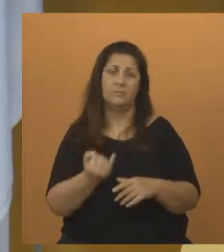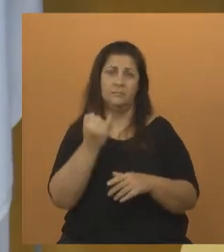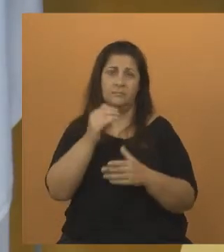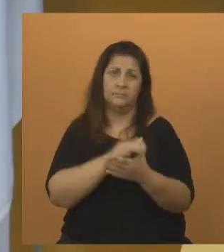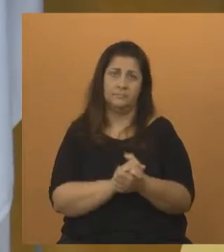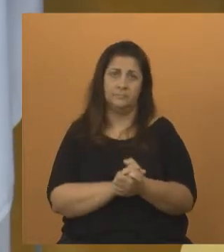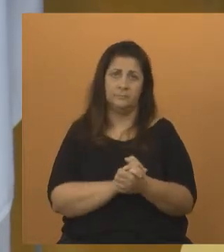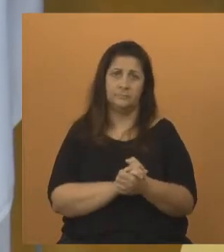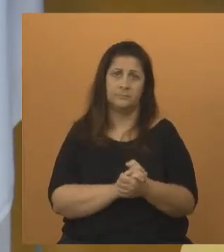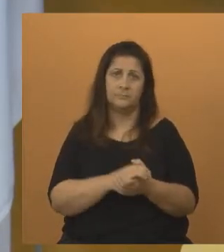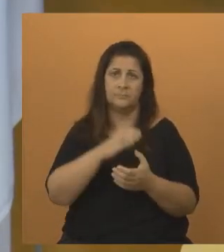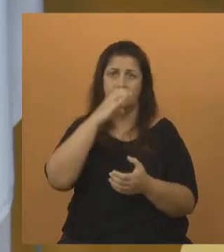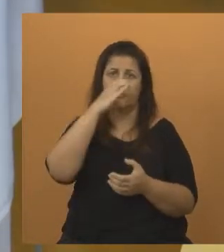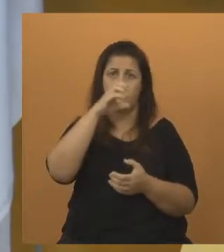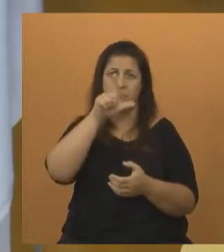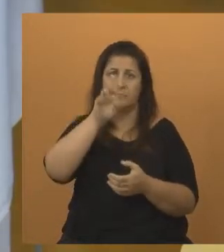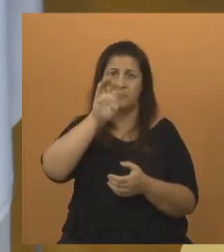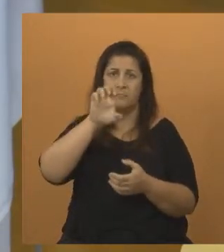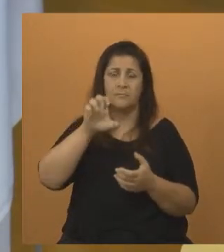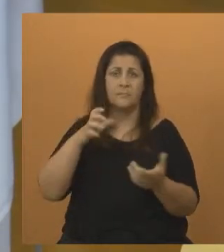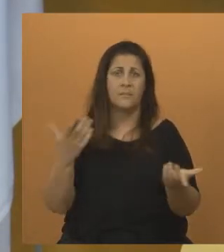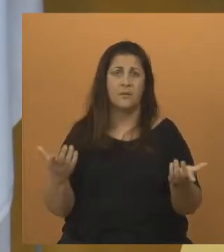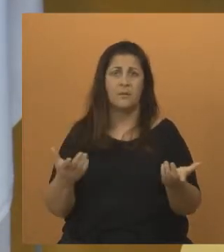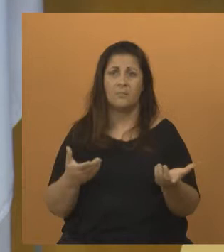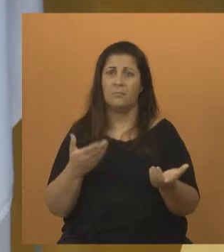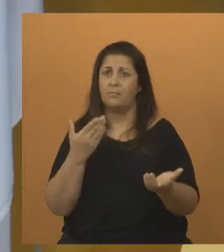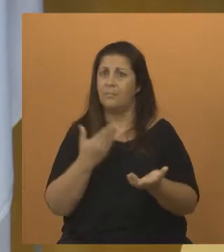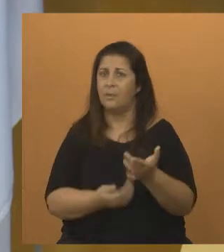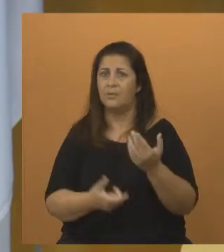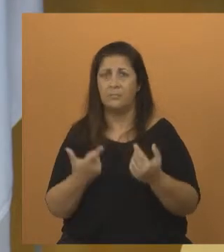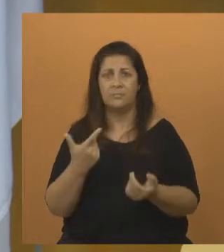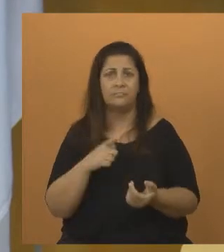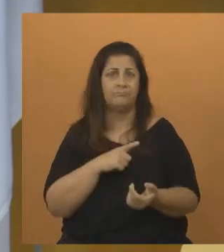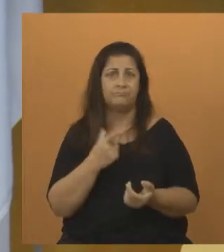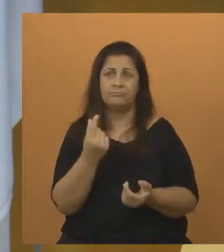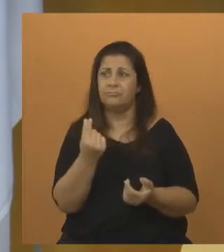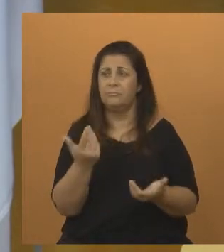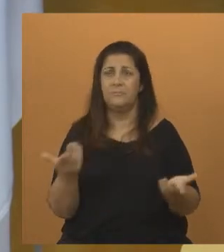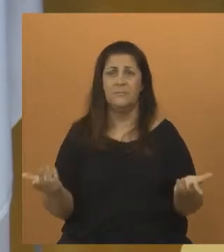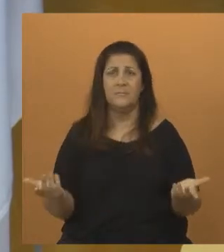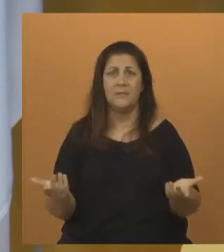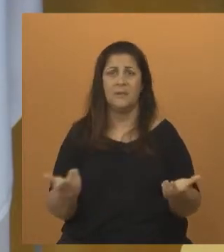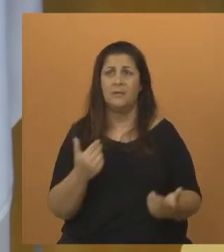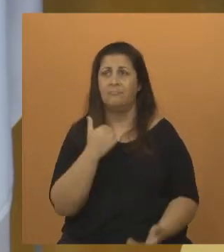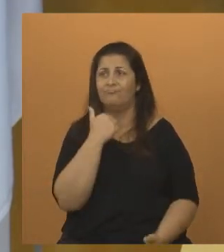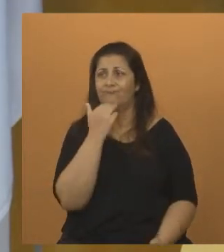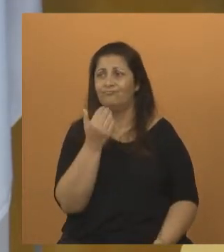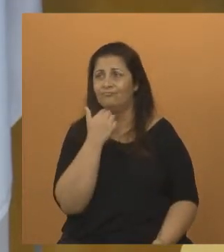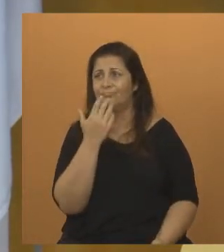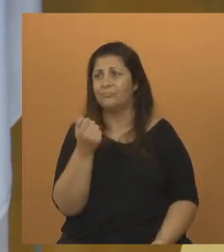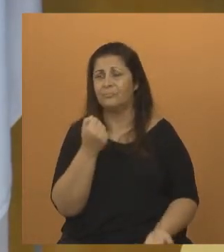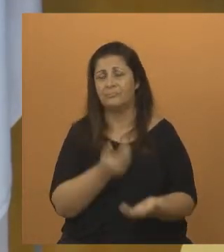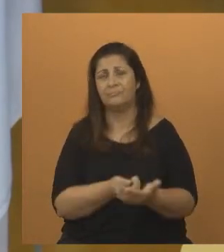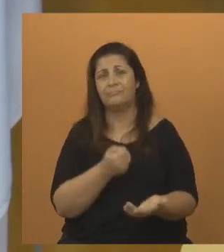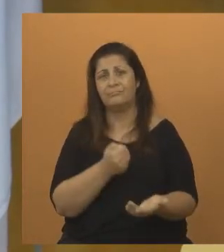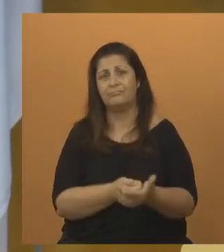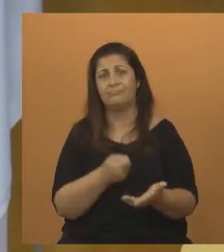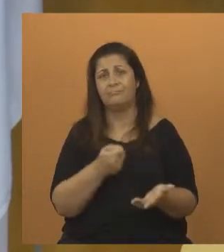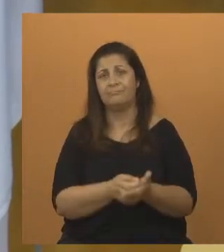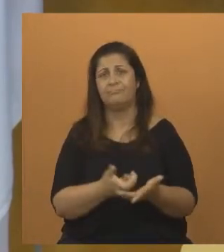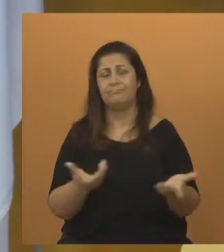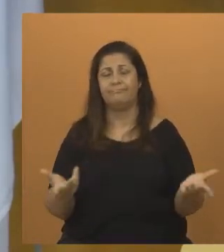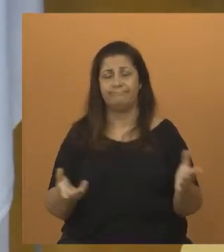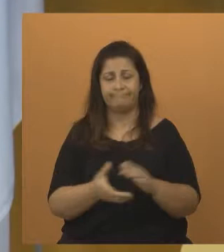isso os clubes deixou de arrecadar o que arrecadava e hoje infelizmente não está tendo as condições financeiras de manter